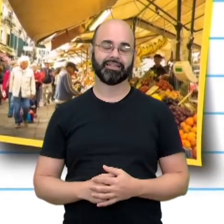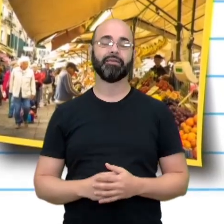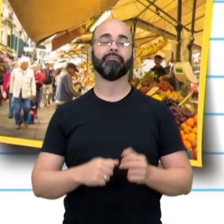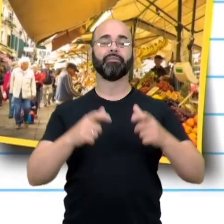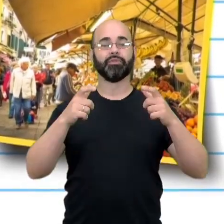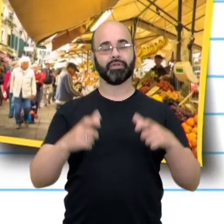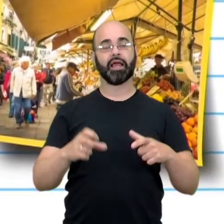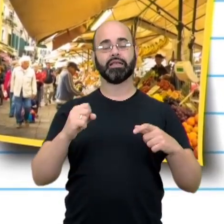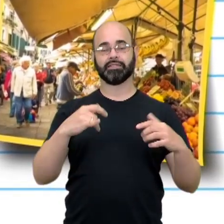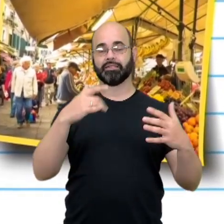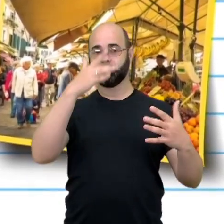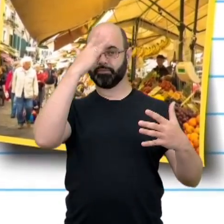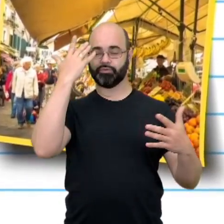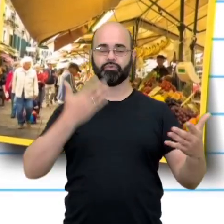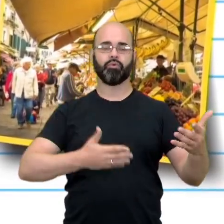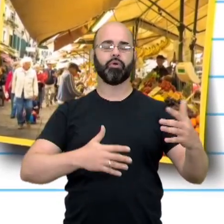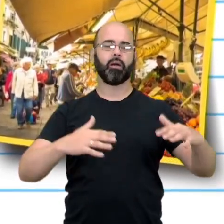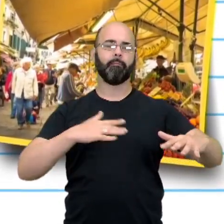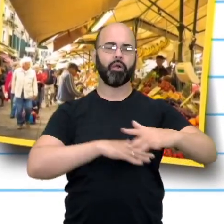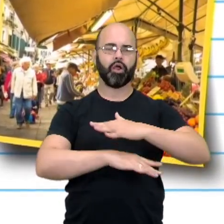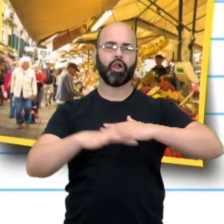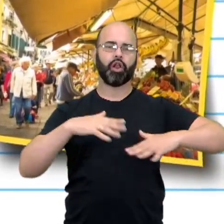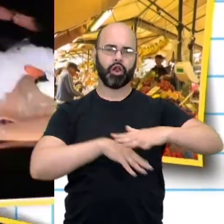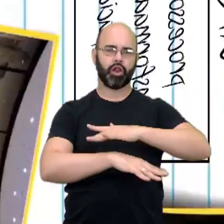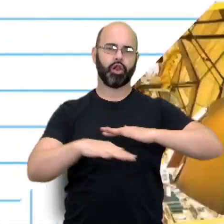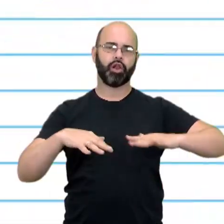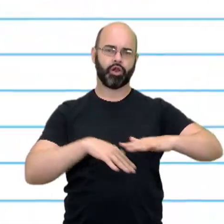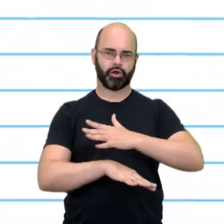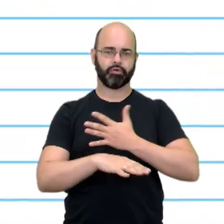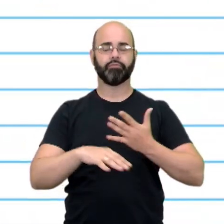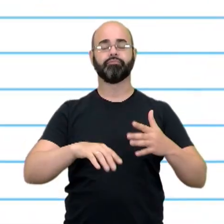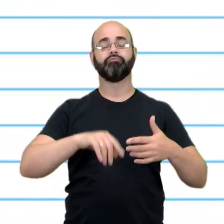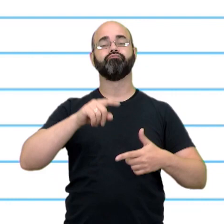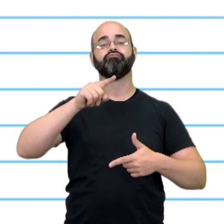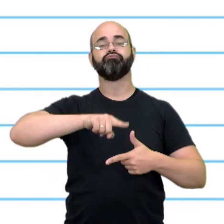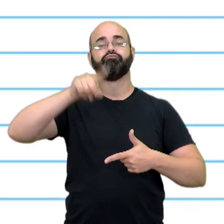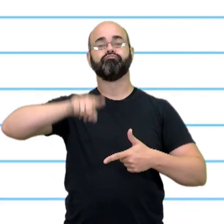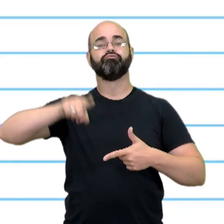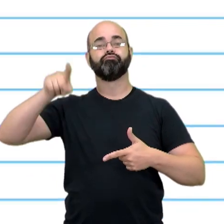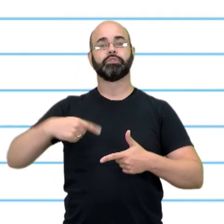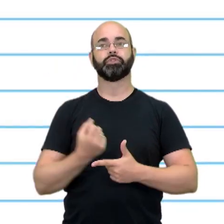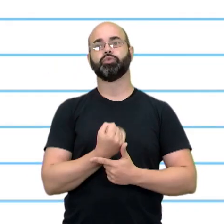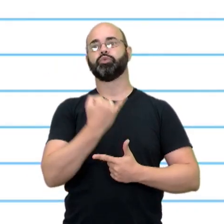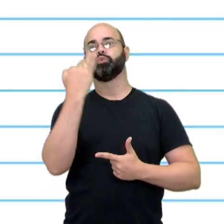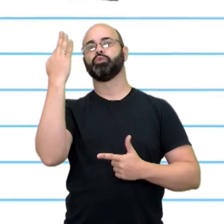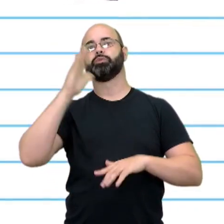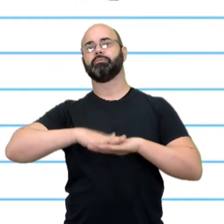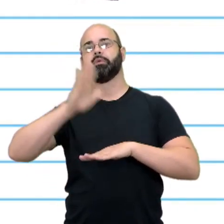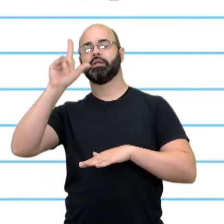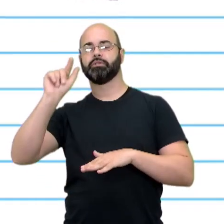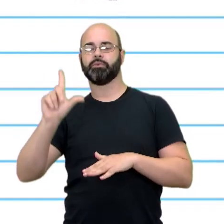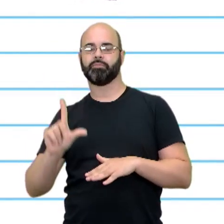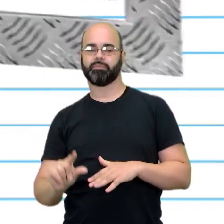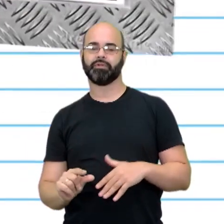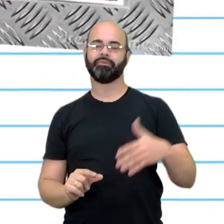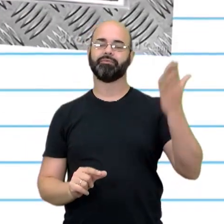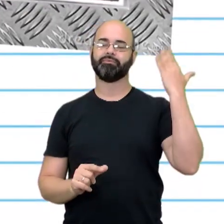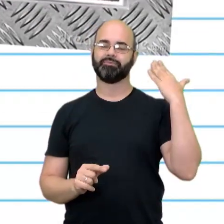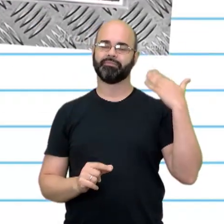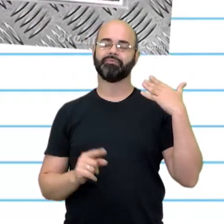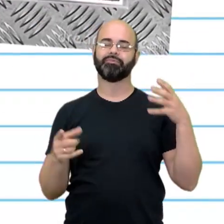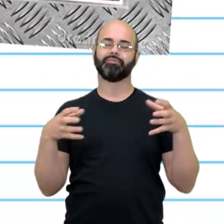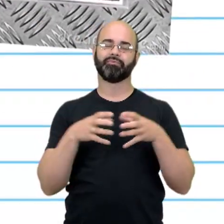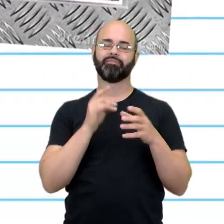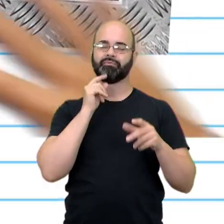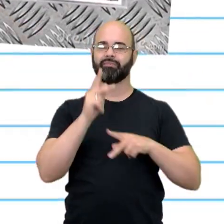envolve fluxos, circulação e escalas variadas. No passado, a urbanização foi fundamentalmente um fenômeno associado ao aumento